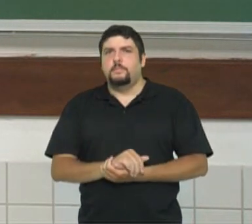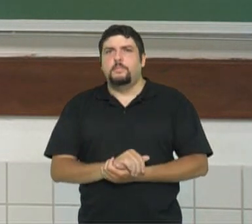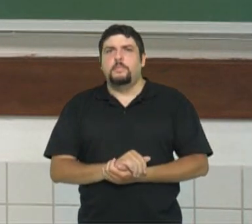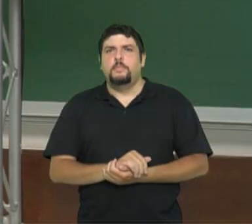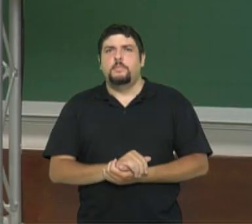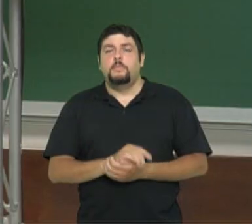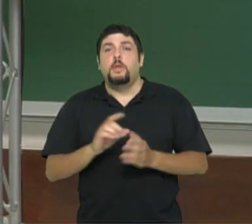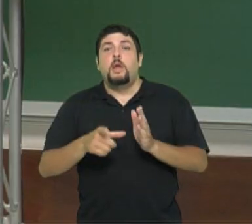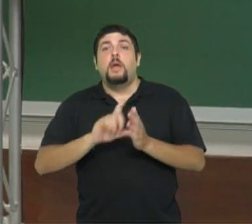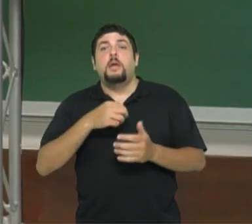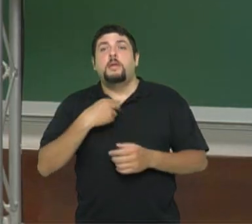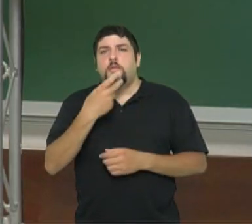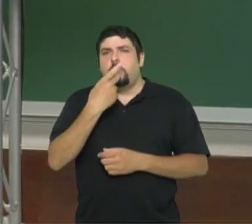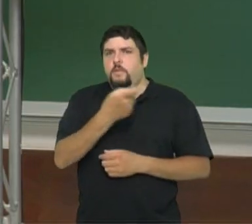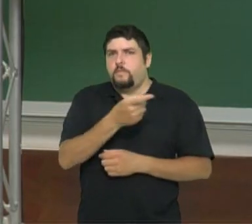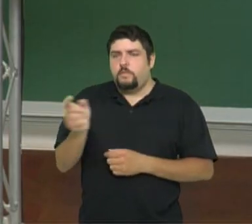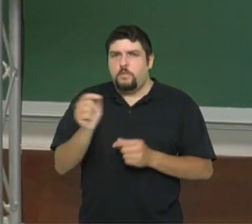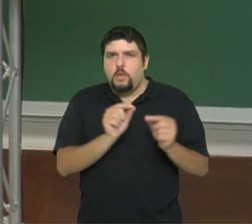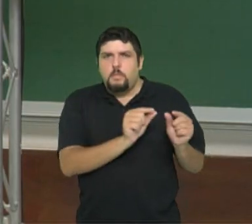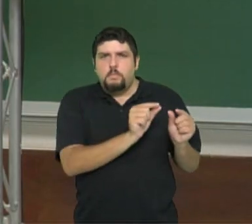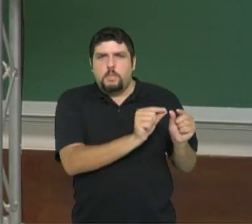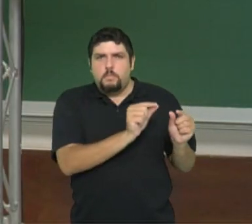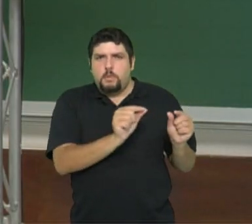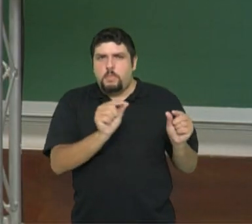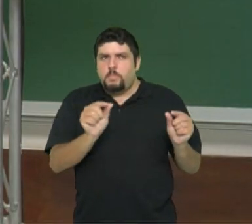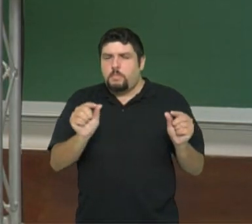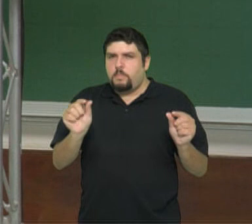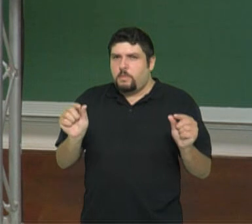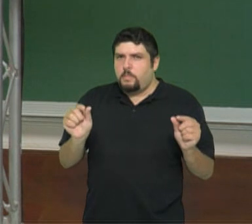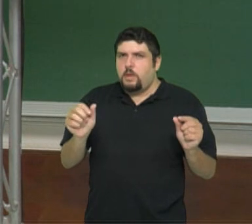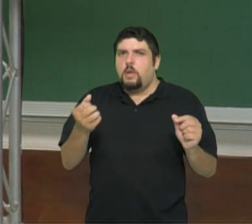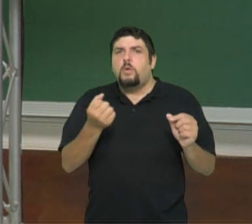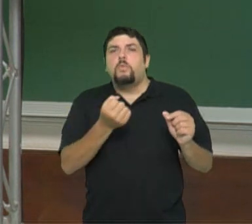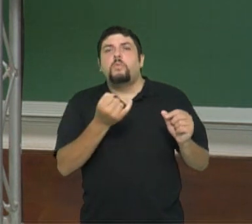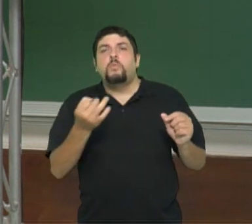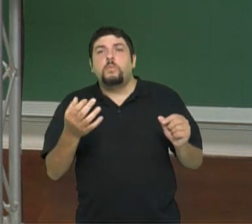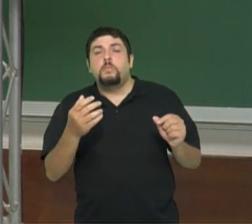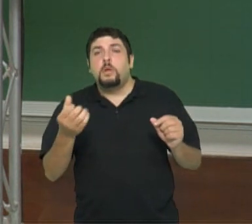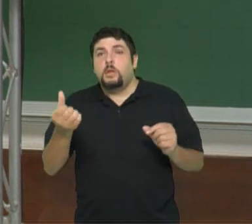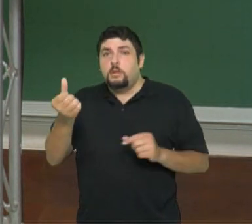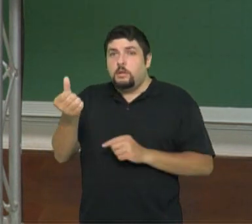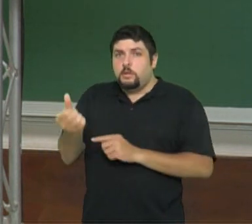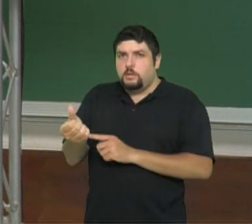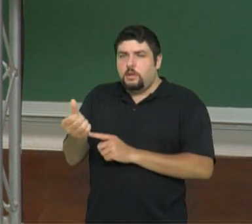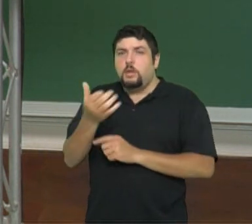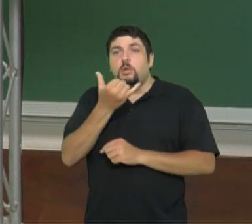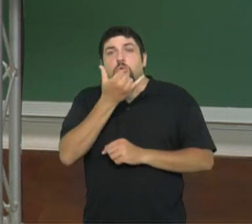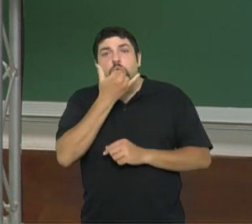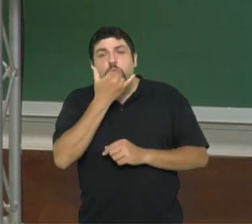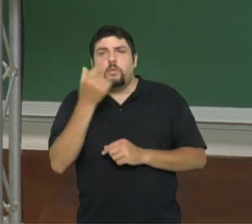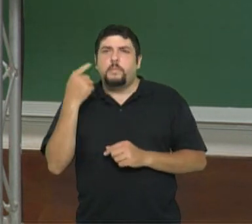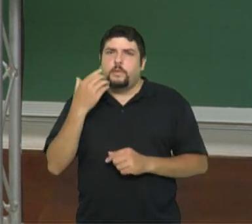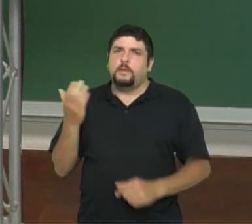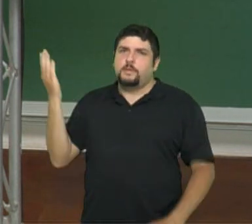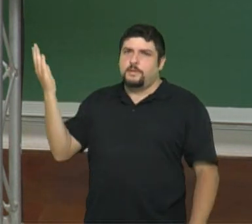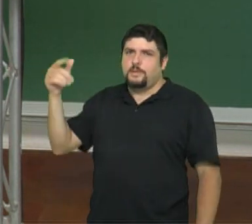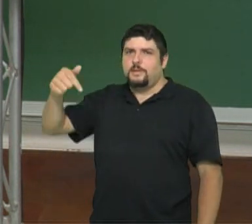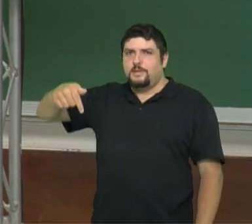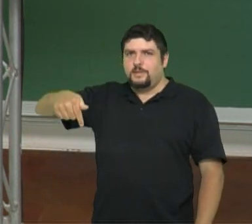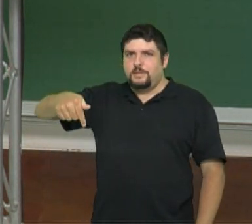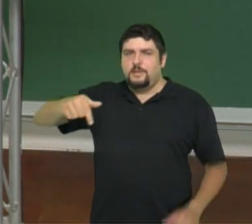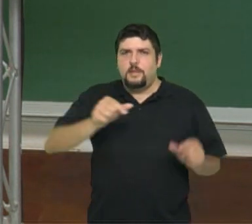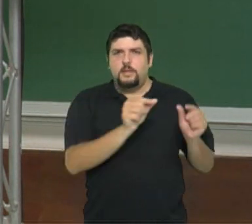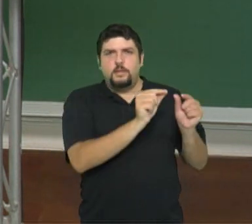Aqui, eu falei para vocês, eu contei com vocês e falei que tinham 6 sílabas. Desculpa, tá escrito aqui, né? São